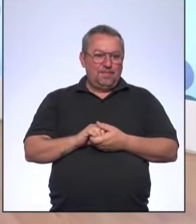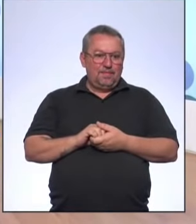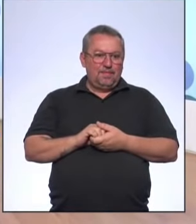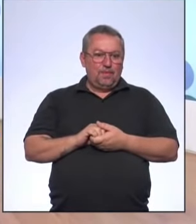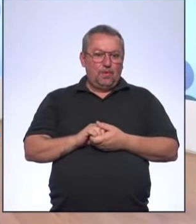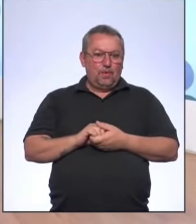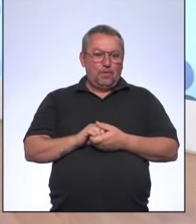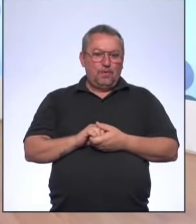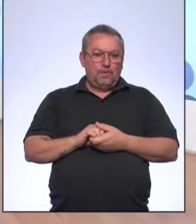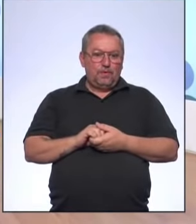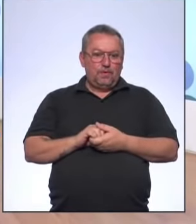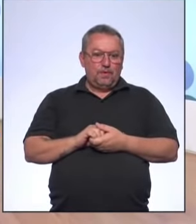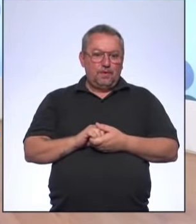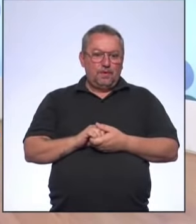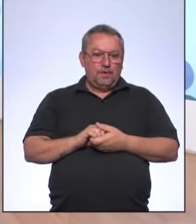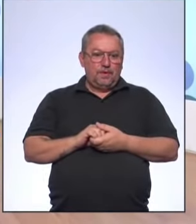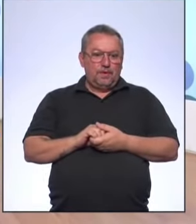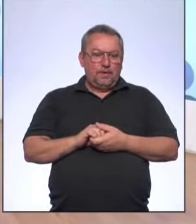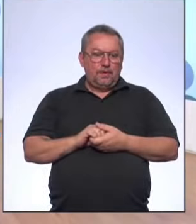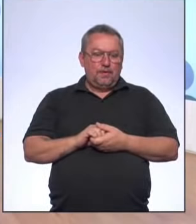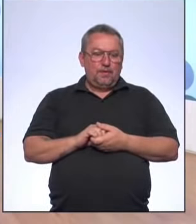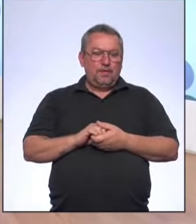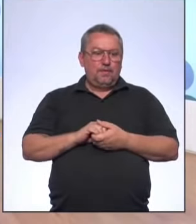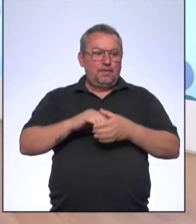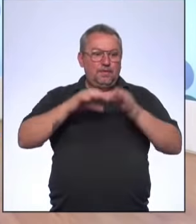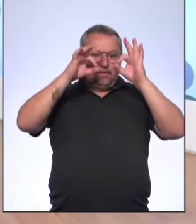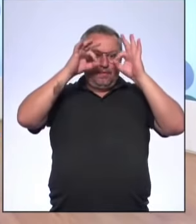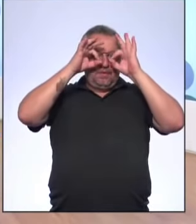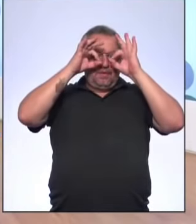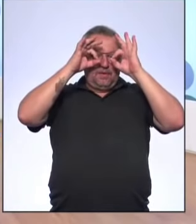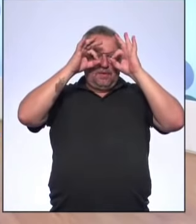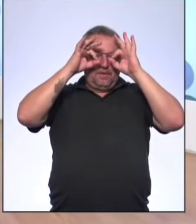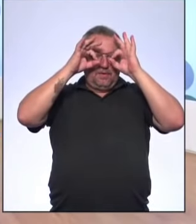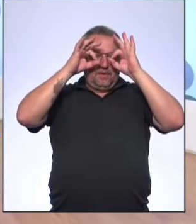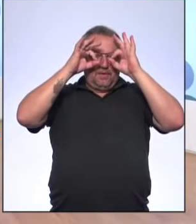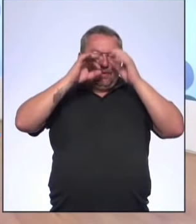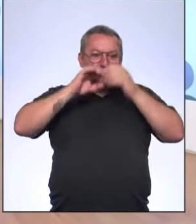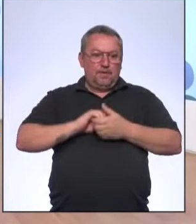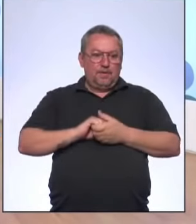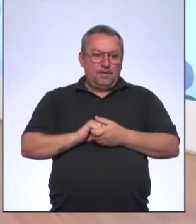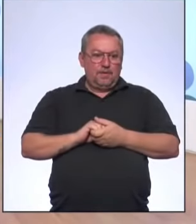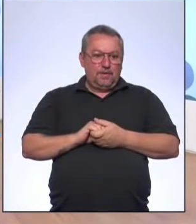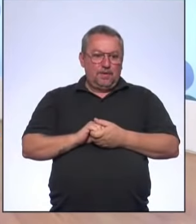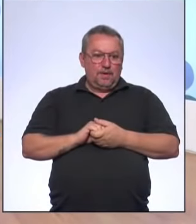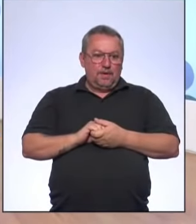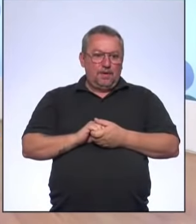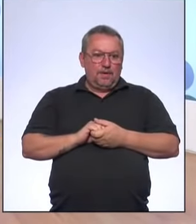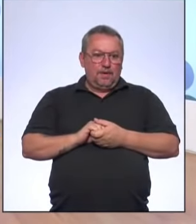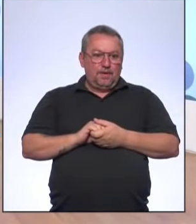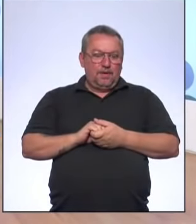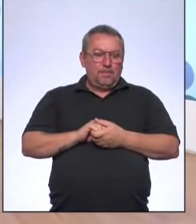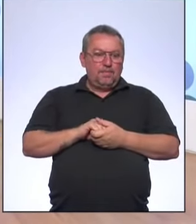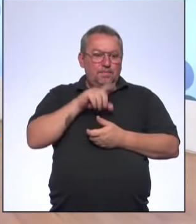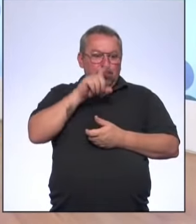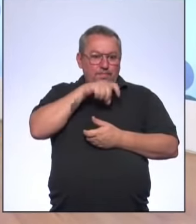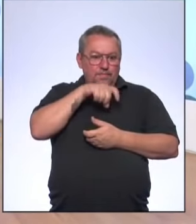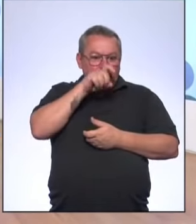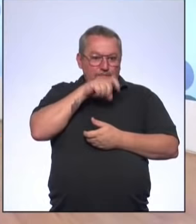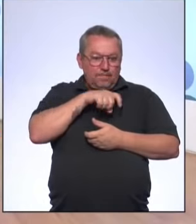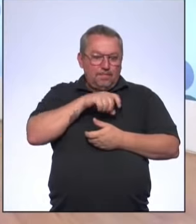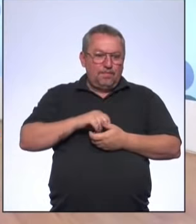ou a coruja macau é parar a